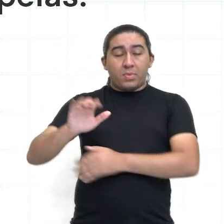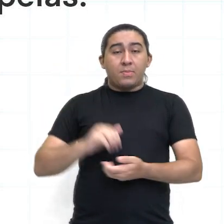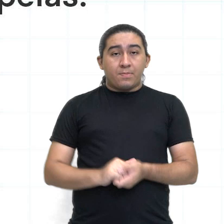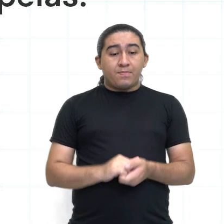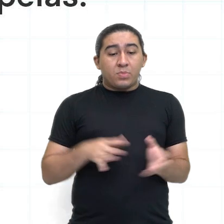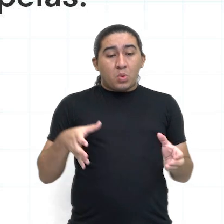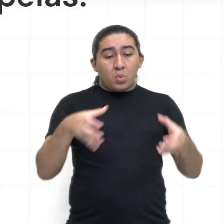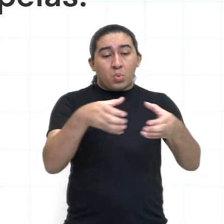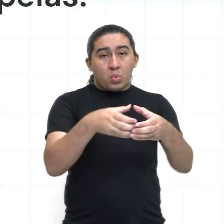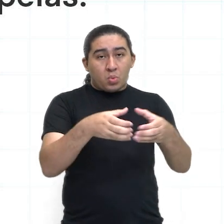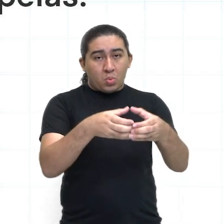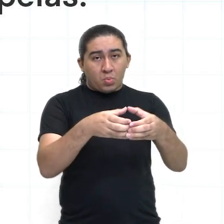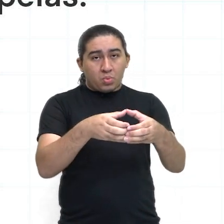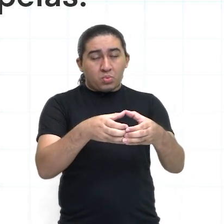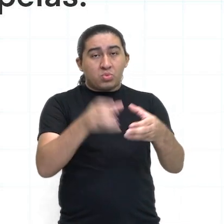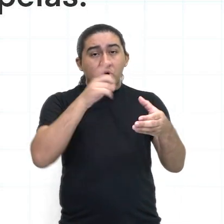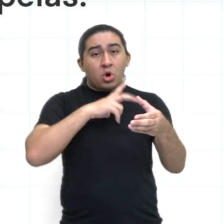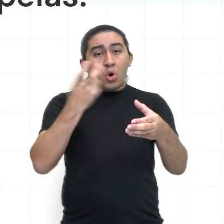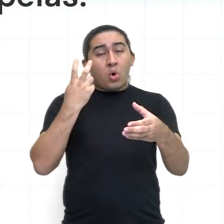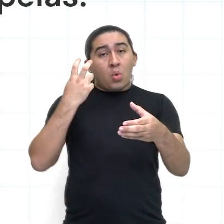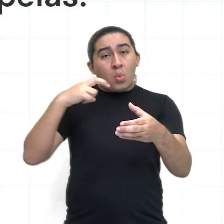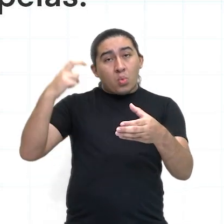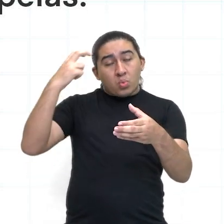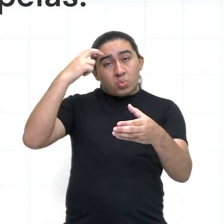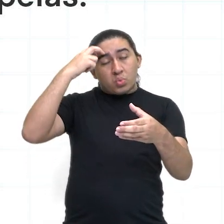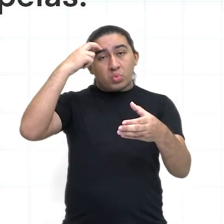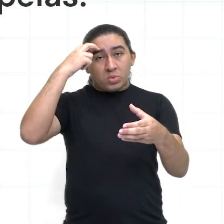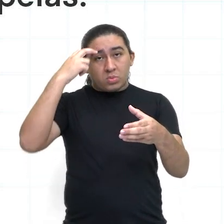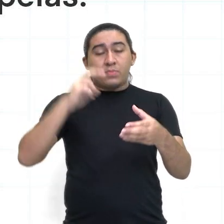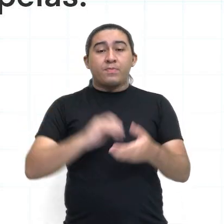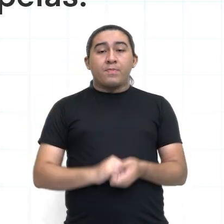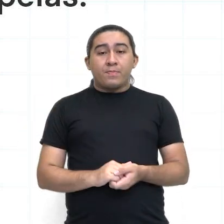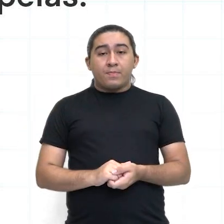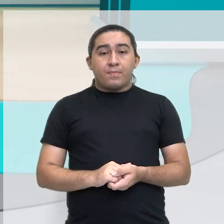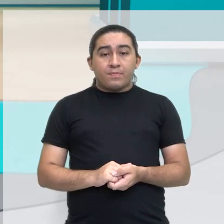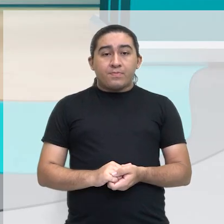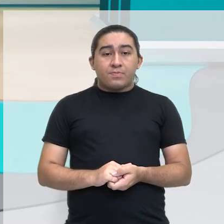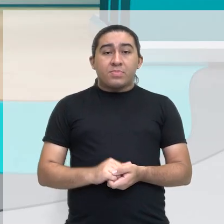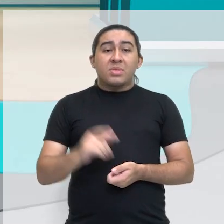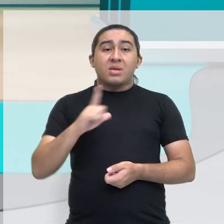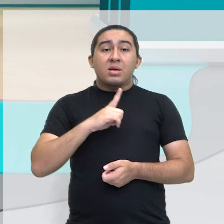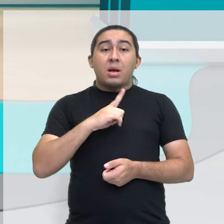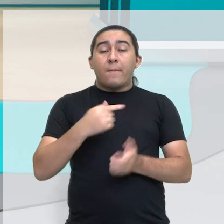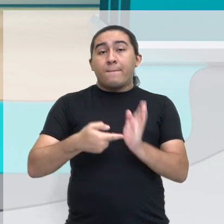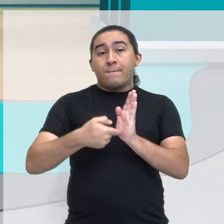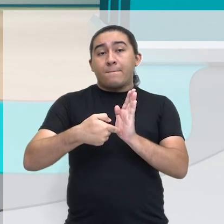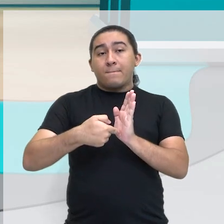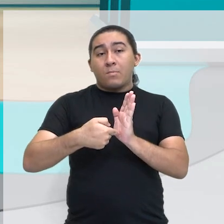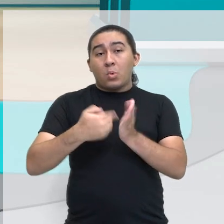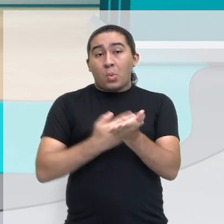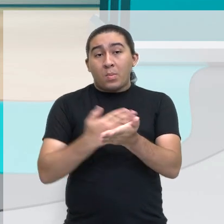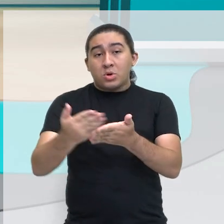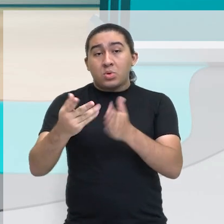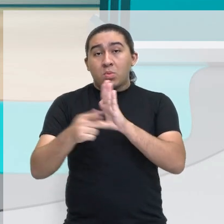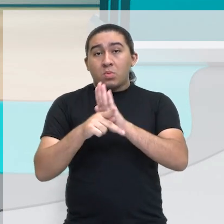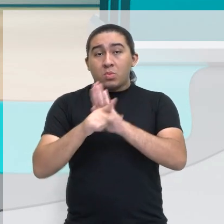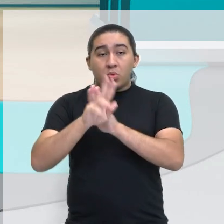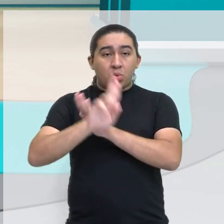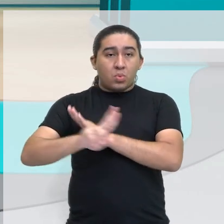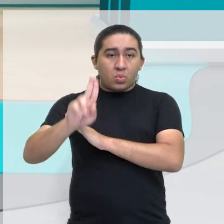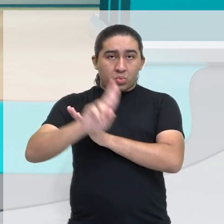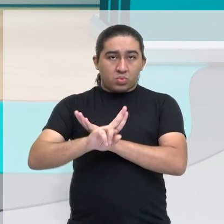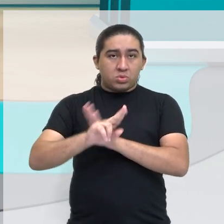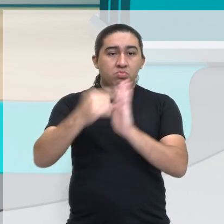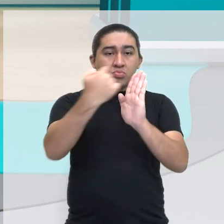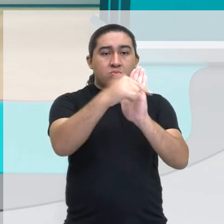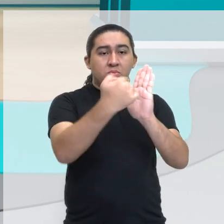foi o movimento impressionista através de uma obra de arte que nós vamos mostrar para vocês novamente. E aqui